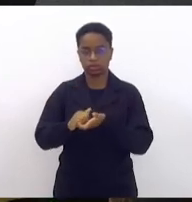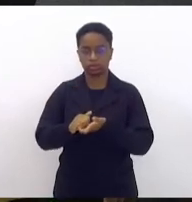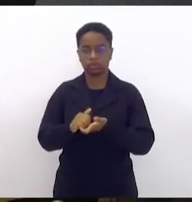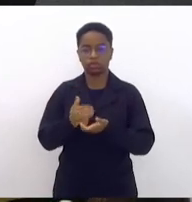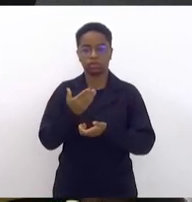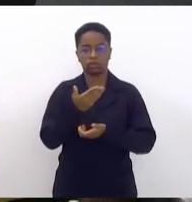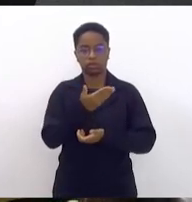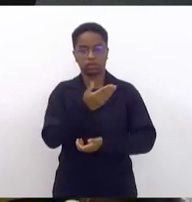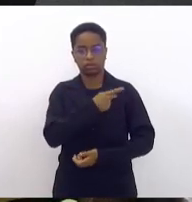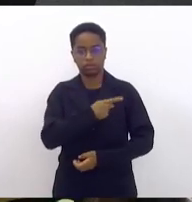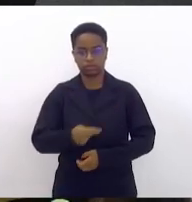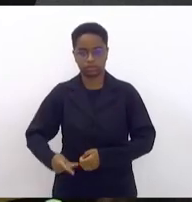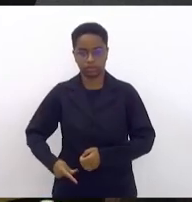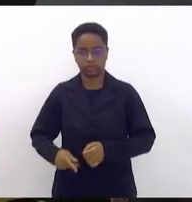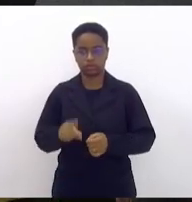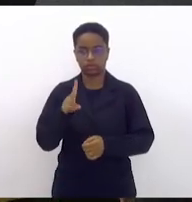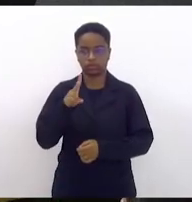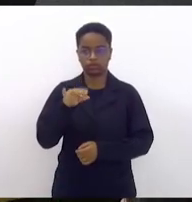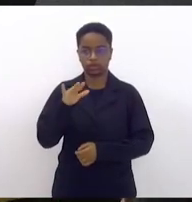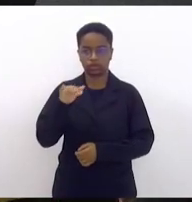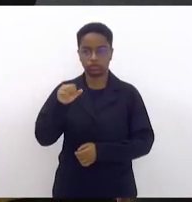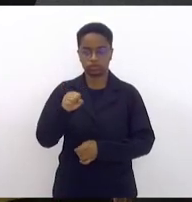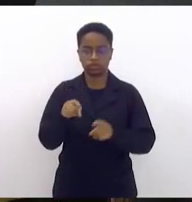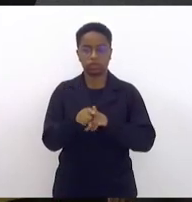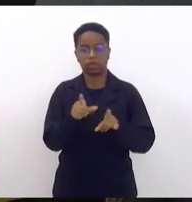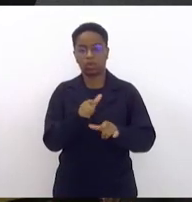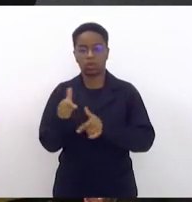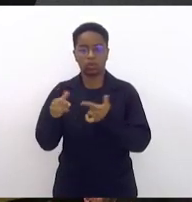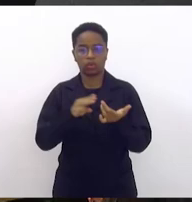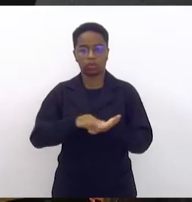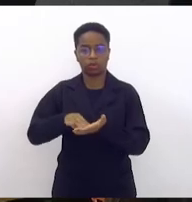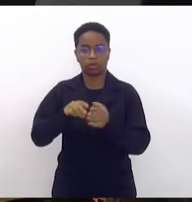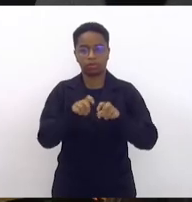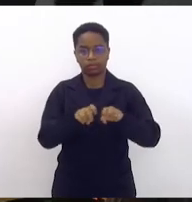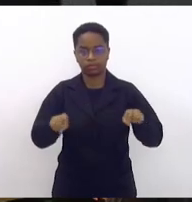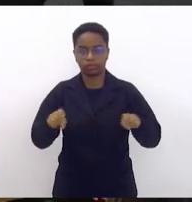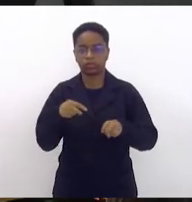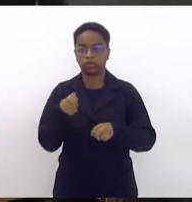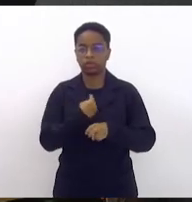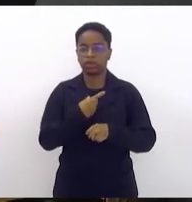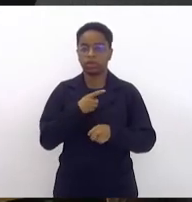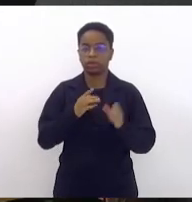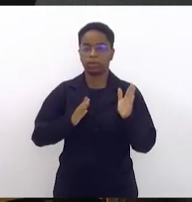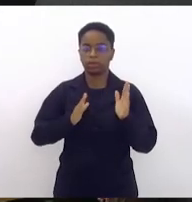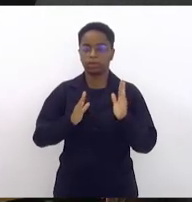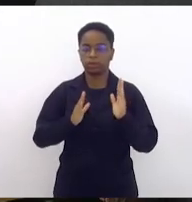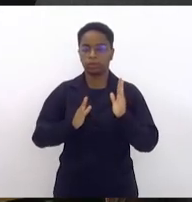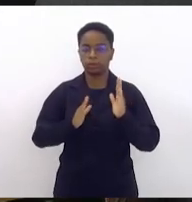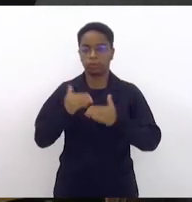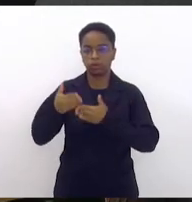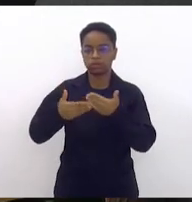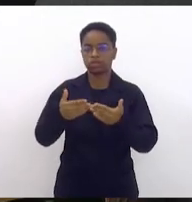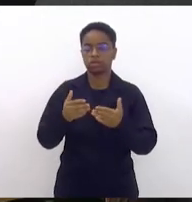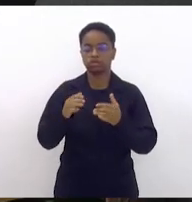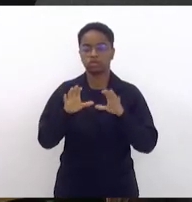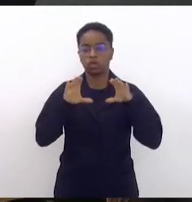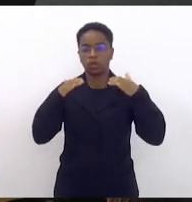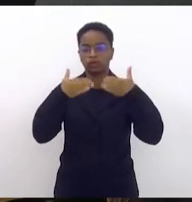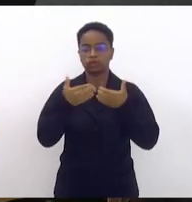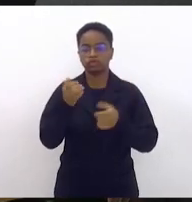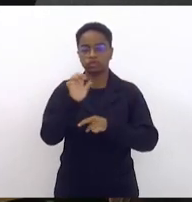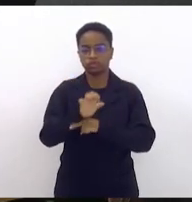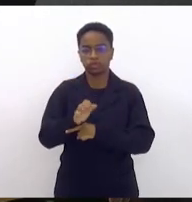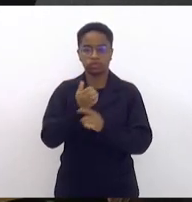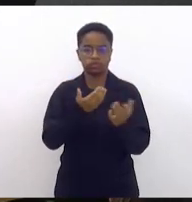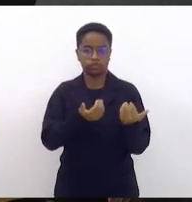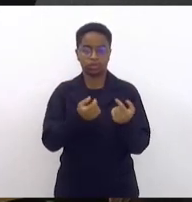Vinícius cozolino sal todos os outros membros a gente acabou de sair de um processo de Conferência estadual de juventude depois de 8 anos